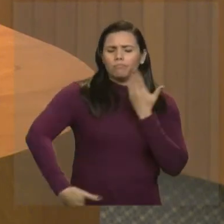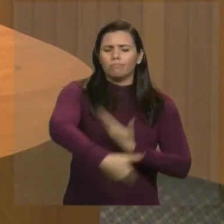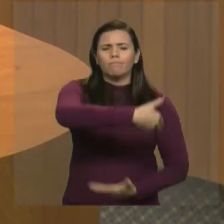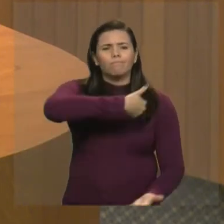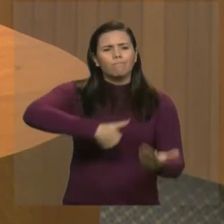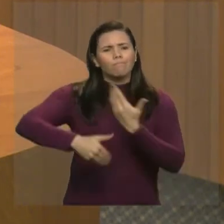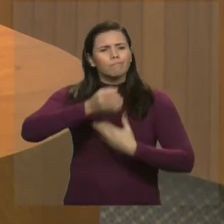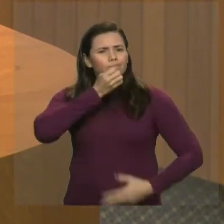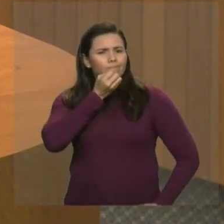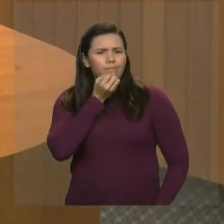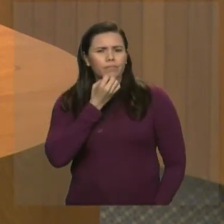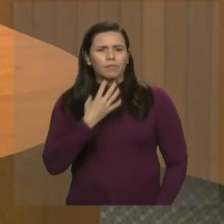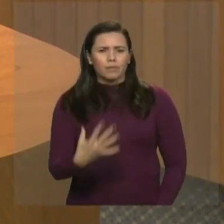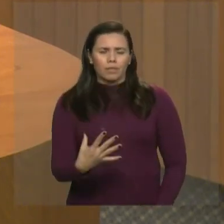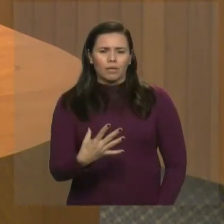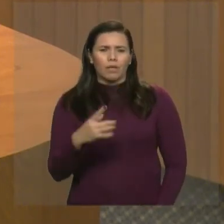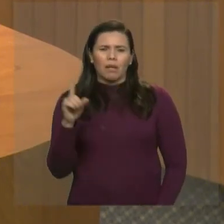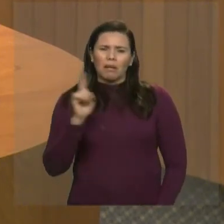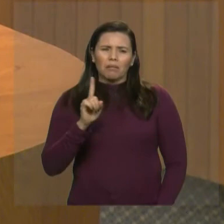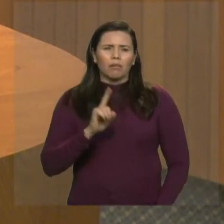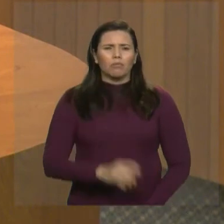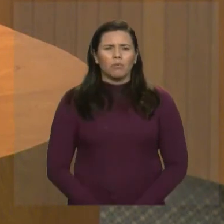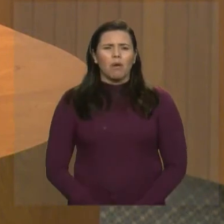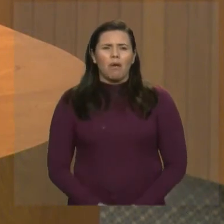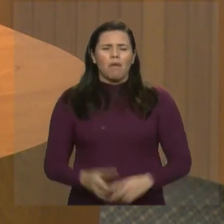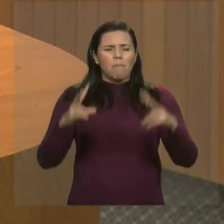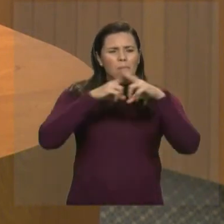de bem-estar, não de mal-estar, para